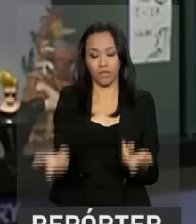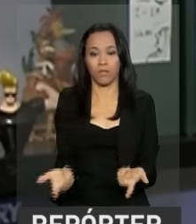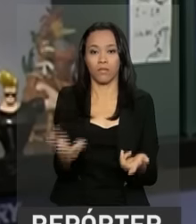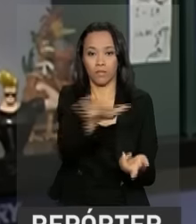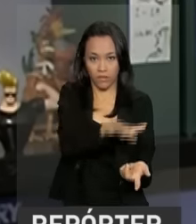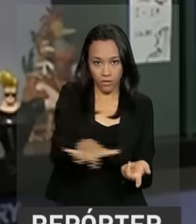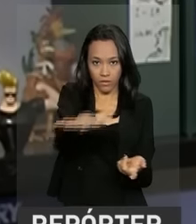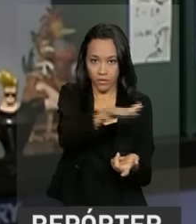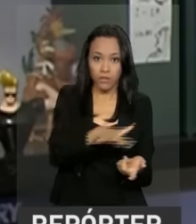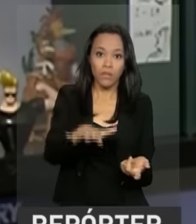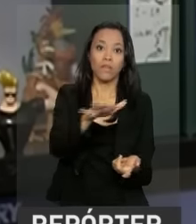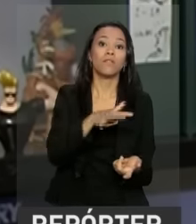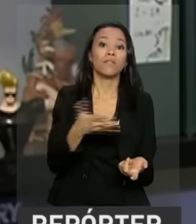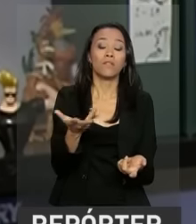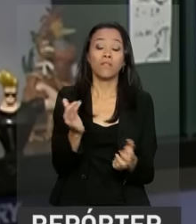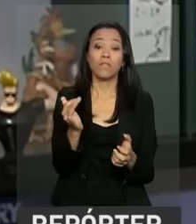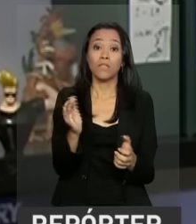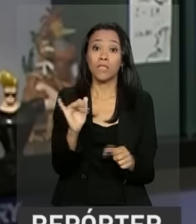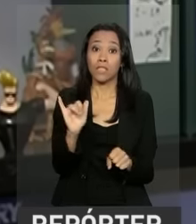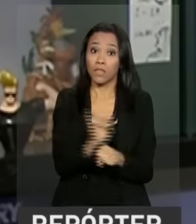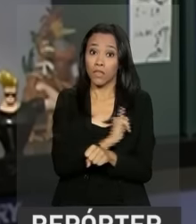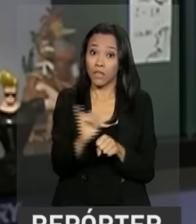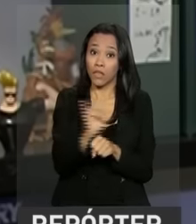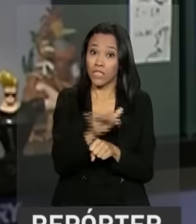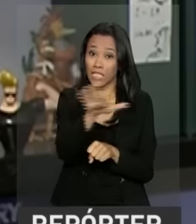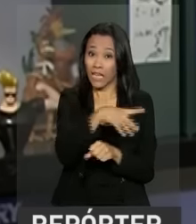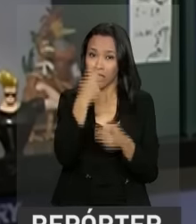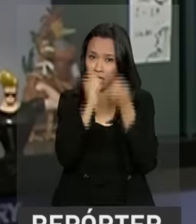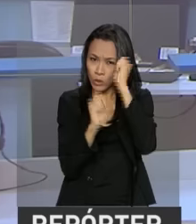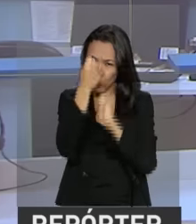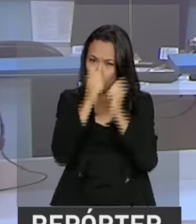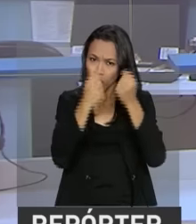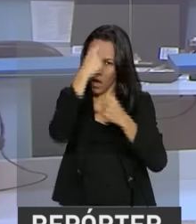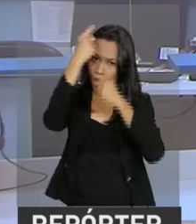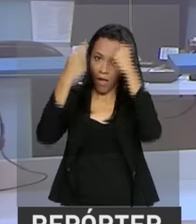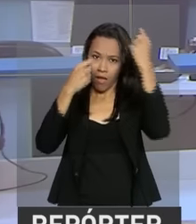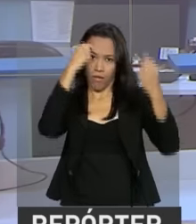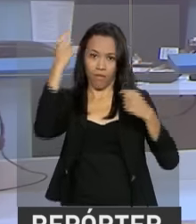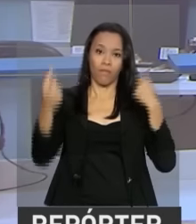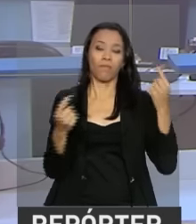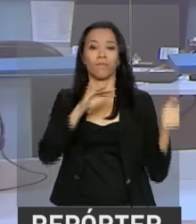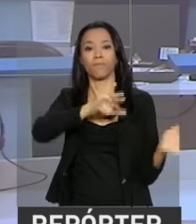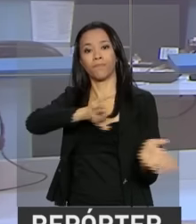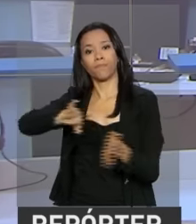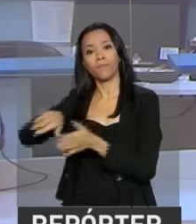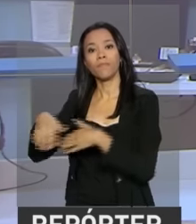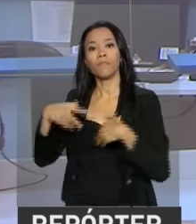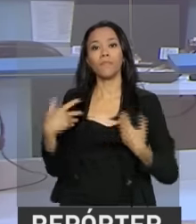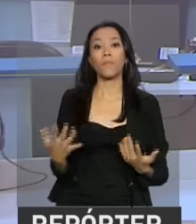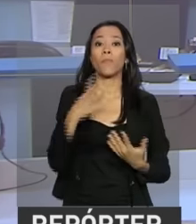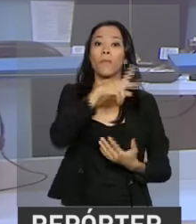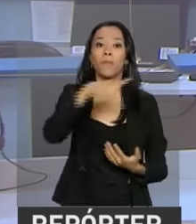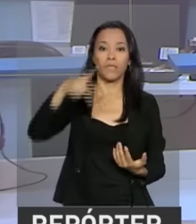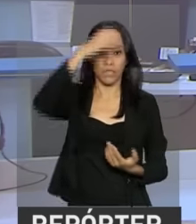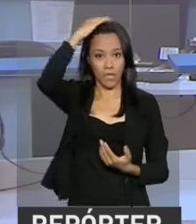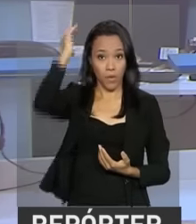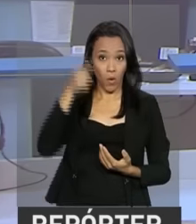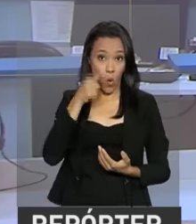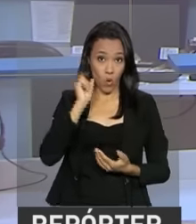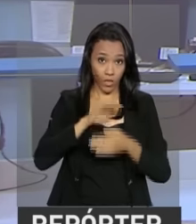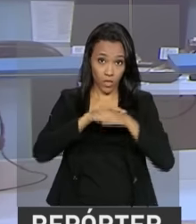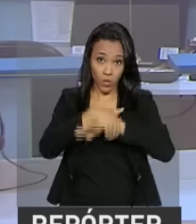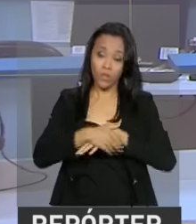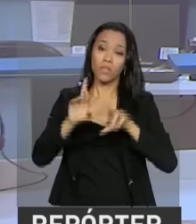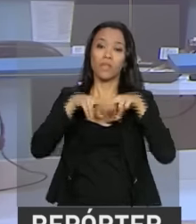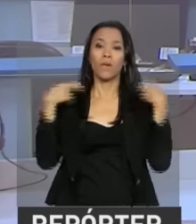eh meios de de produção da indústria criativa e o presidente mich reuniu ontem à noite com o